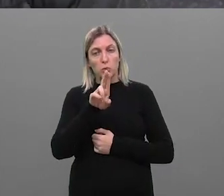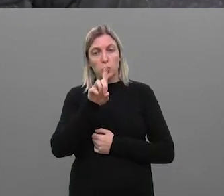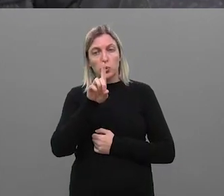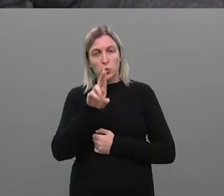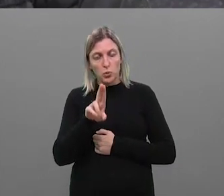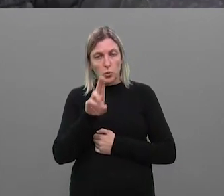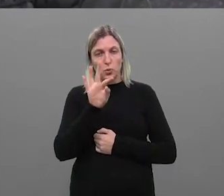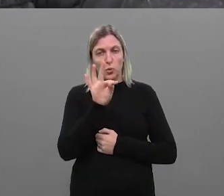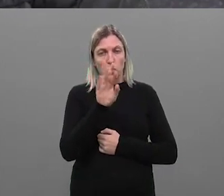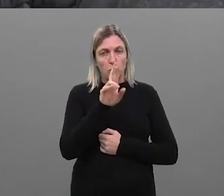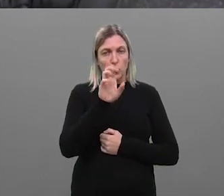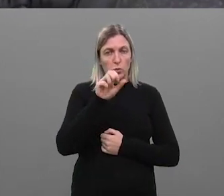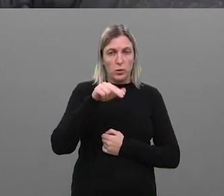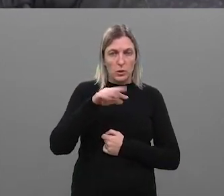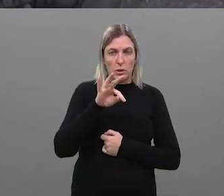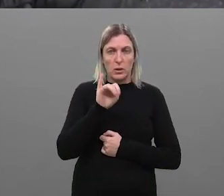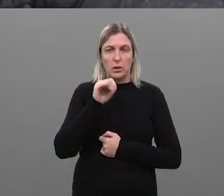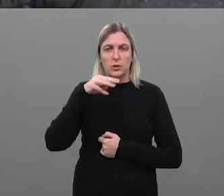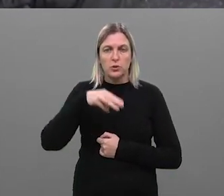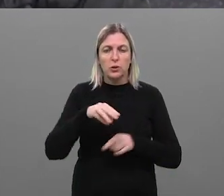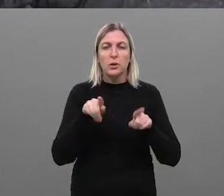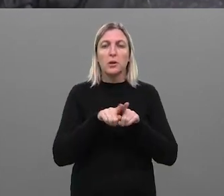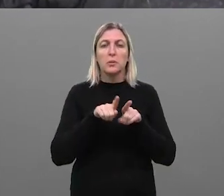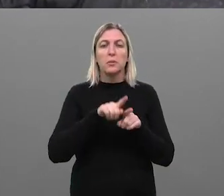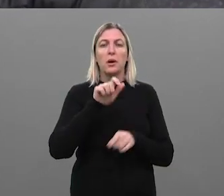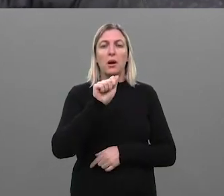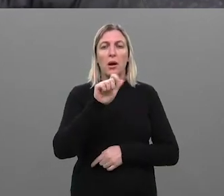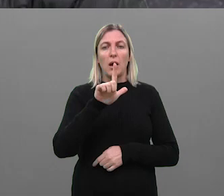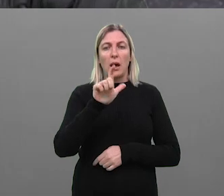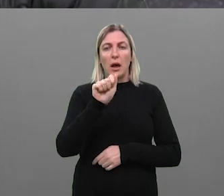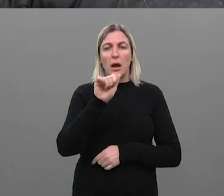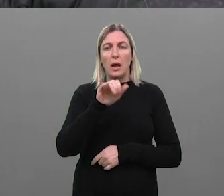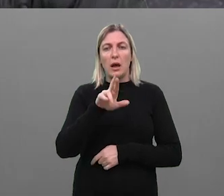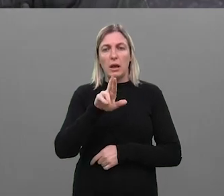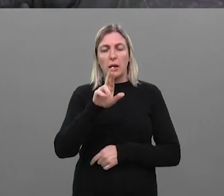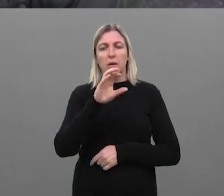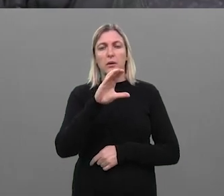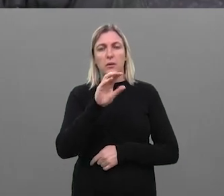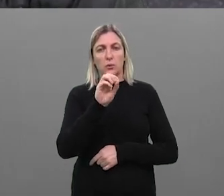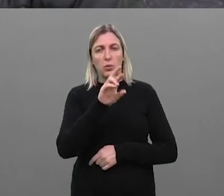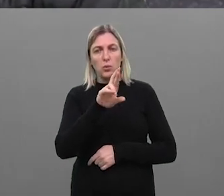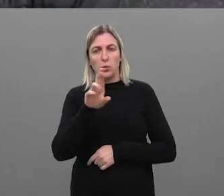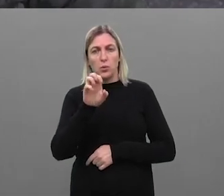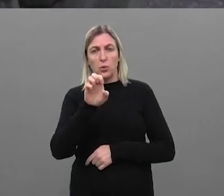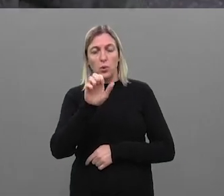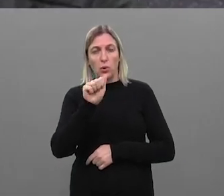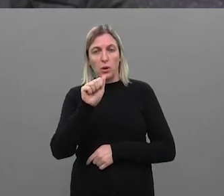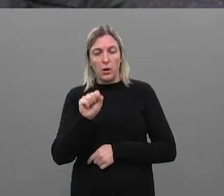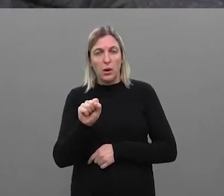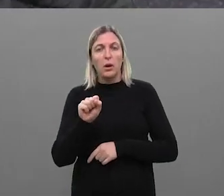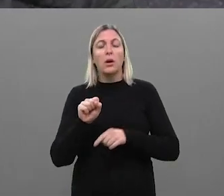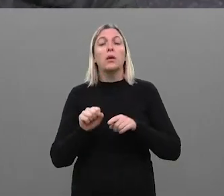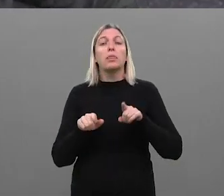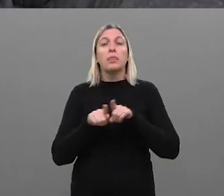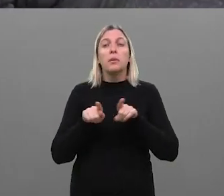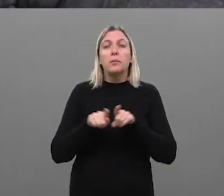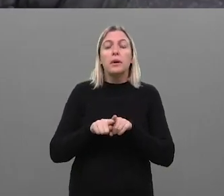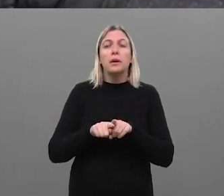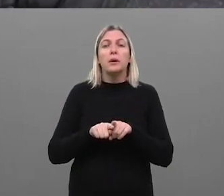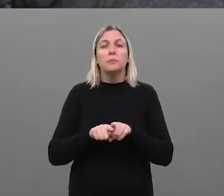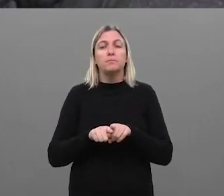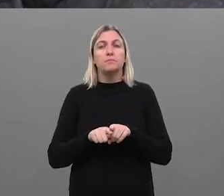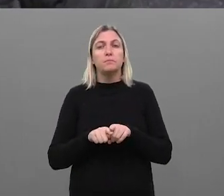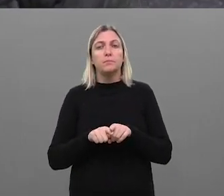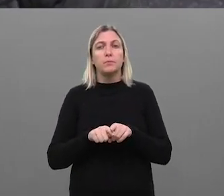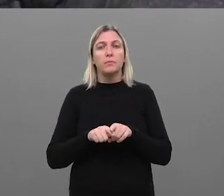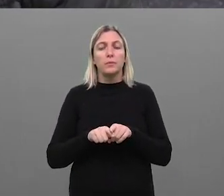Globo ah Alegre Correia que ganhou uma premiação de melor rentista da Europa por exemplo gringo sorato e tantos que dá para